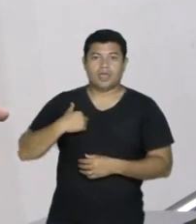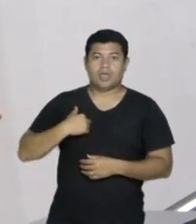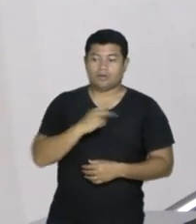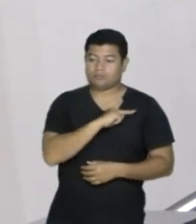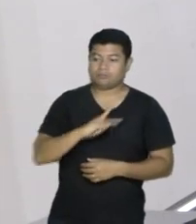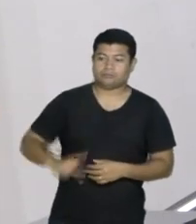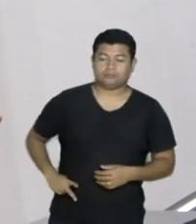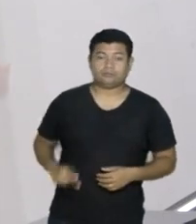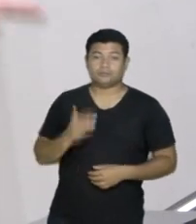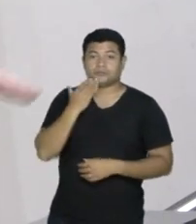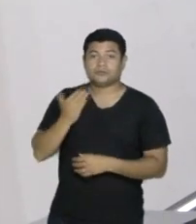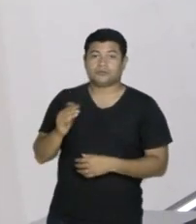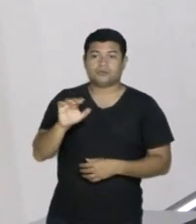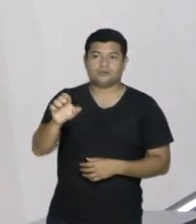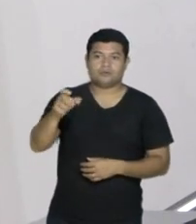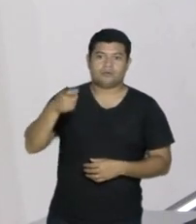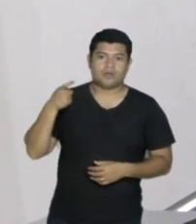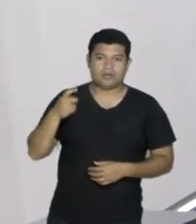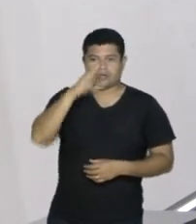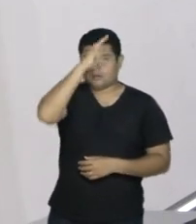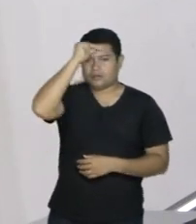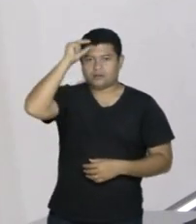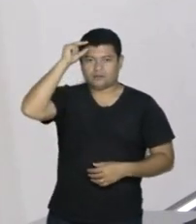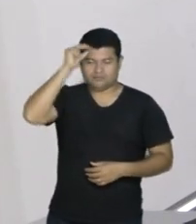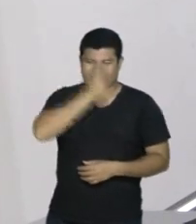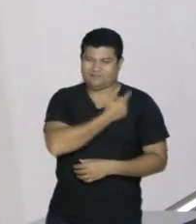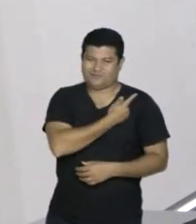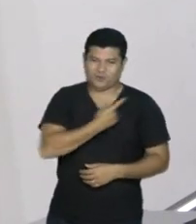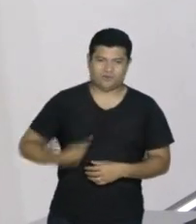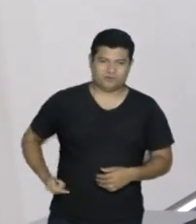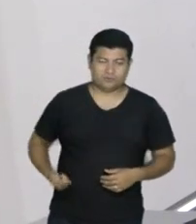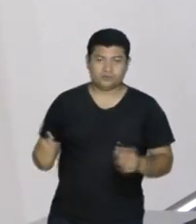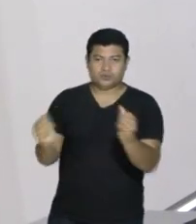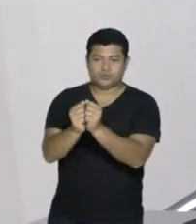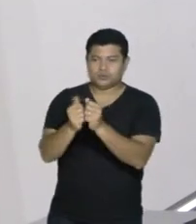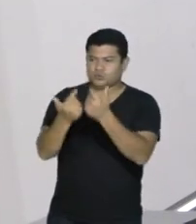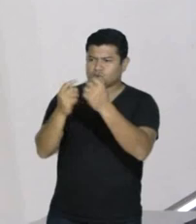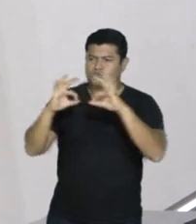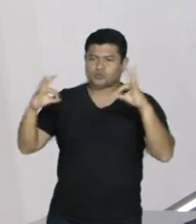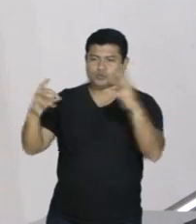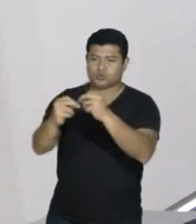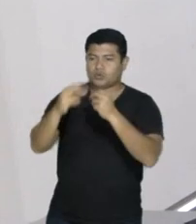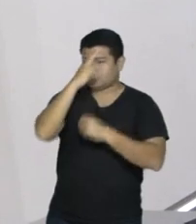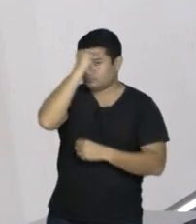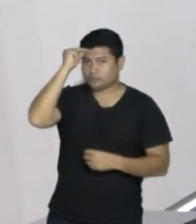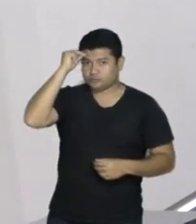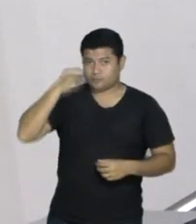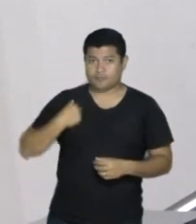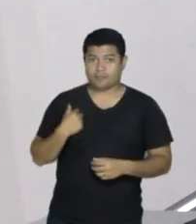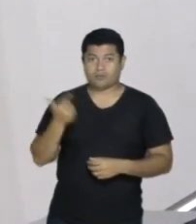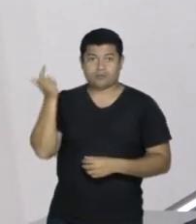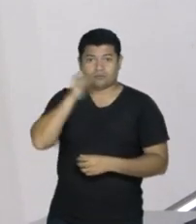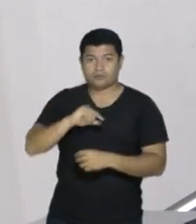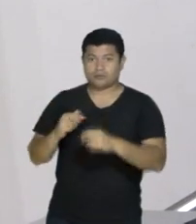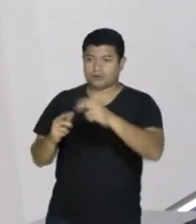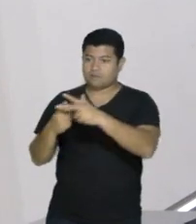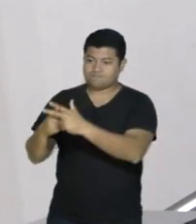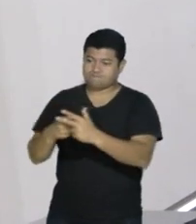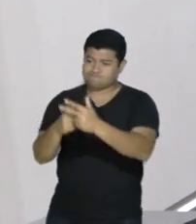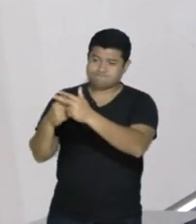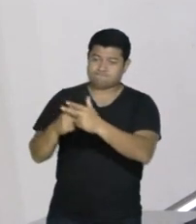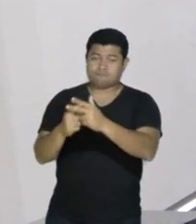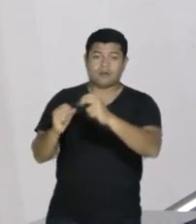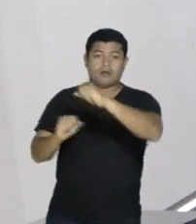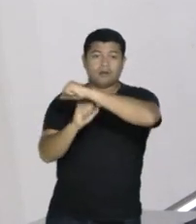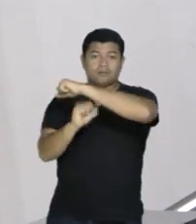ex-governador junto com o secretário de infraestrutura que toda os prefeitos da anfre a recuperação dessa ponte e a gente tava